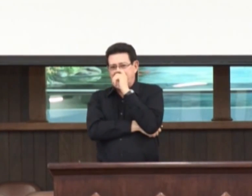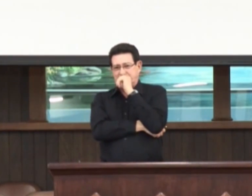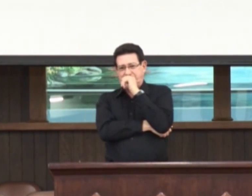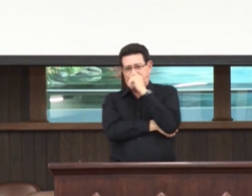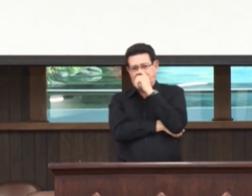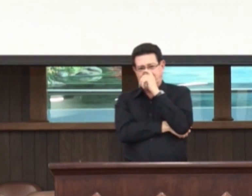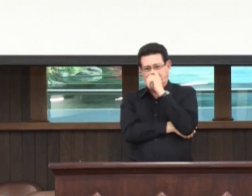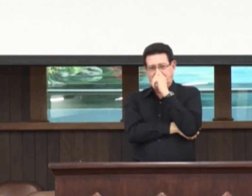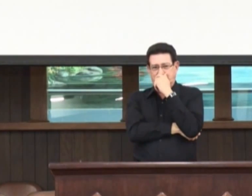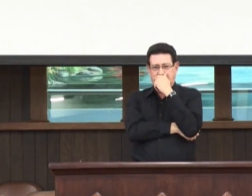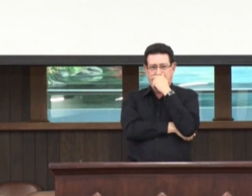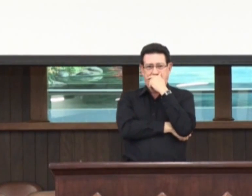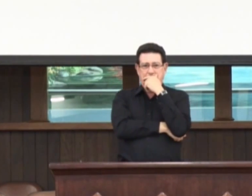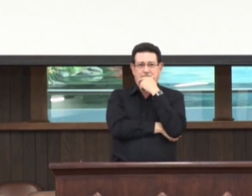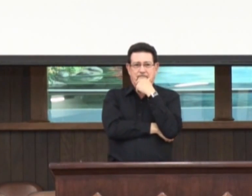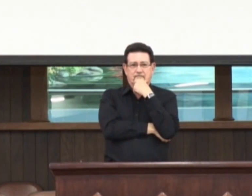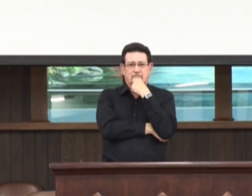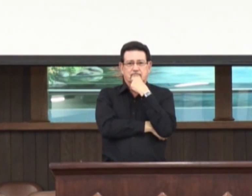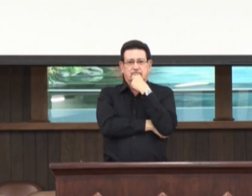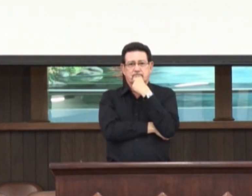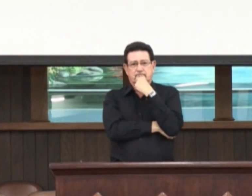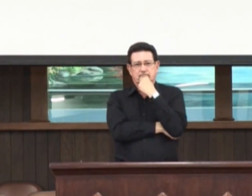Ayrton Senna.